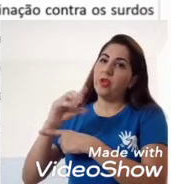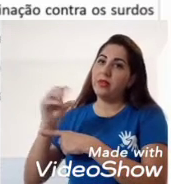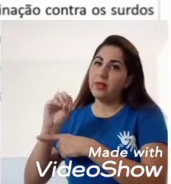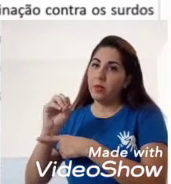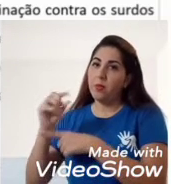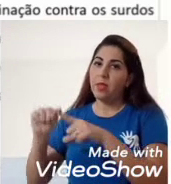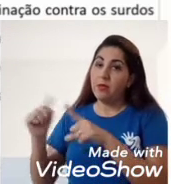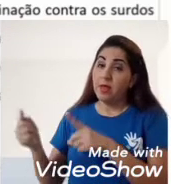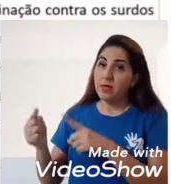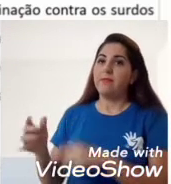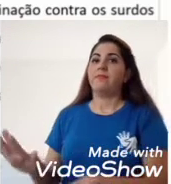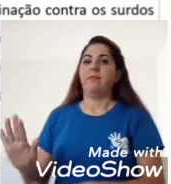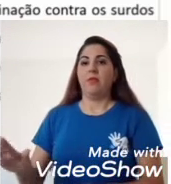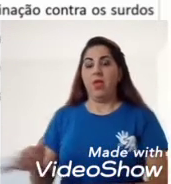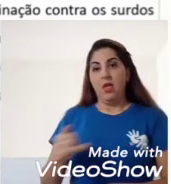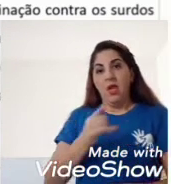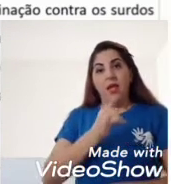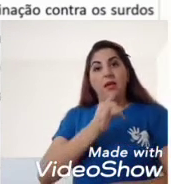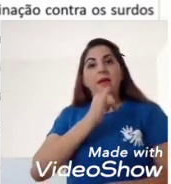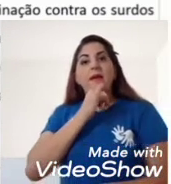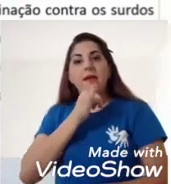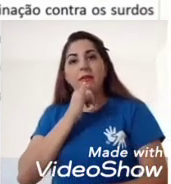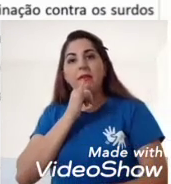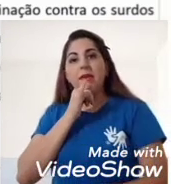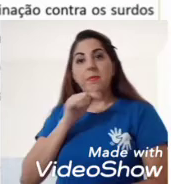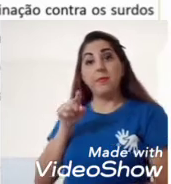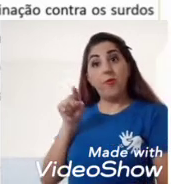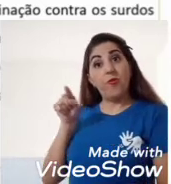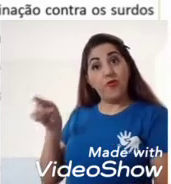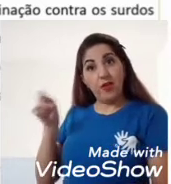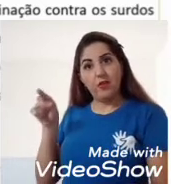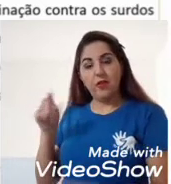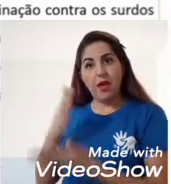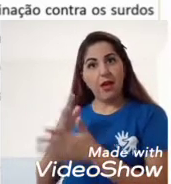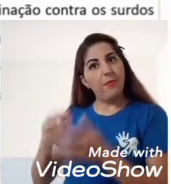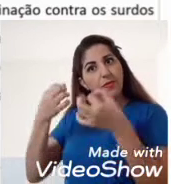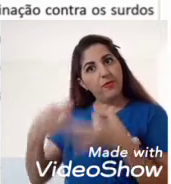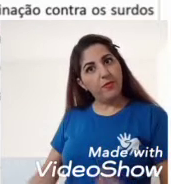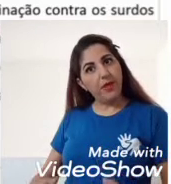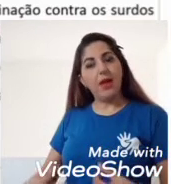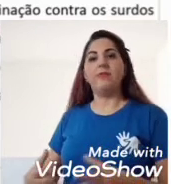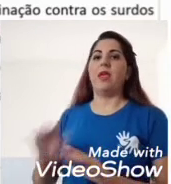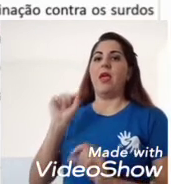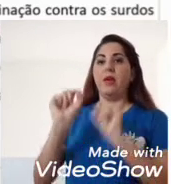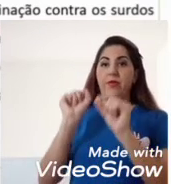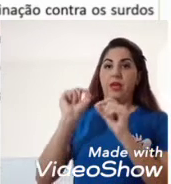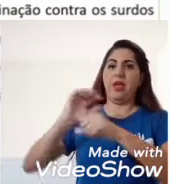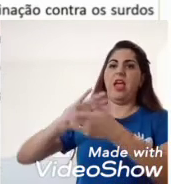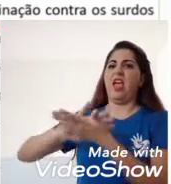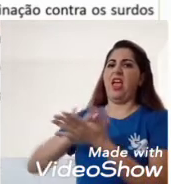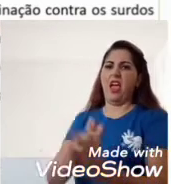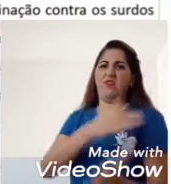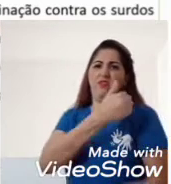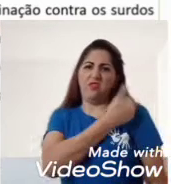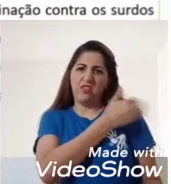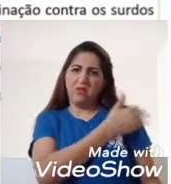Exemplo disso, olha disso o quê? Disso que ela acabou de citar aqui, gente, retoma a frase anteriormente. Exemplo disso é a discriminação contra